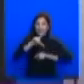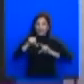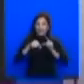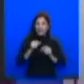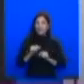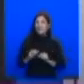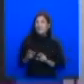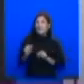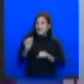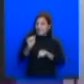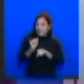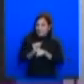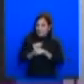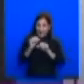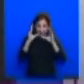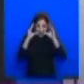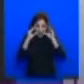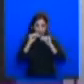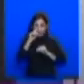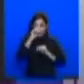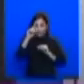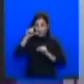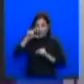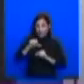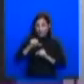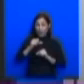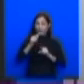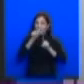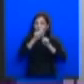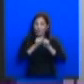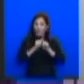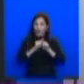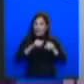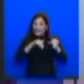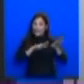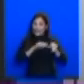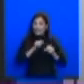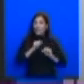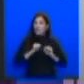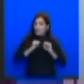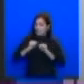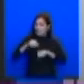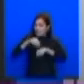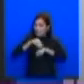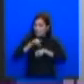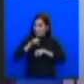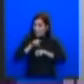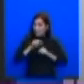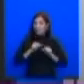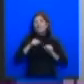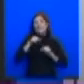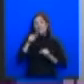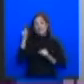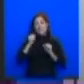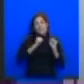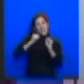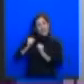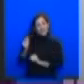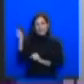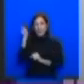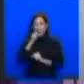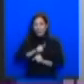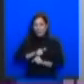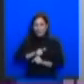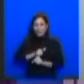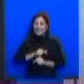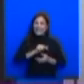sorteio mais aguardado da noite do dia 9 do mês 9. Isso pode ser um sinal, hein? Você pode ser o ganhador da